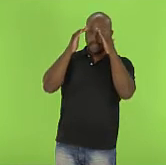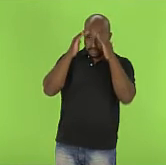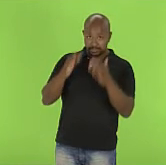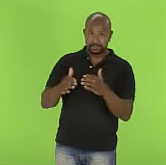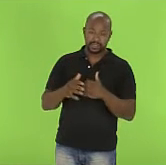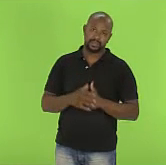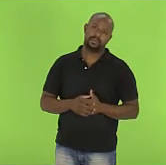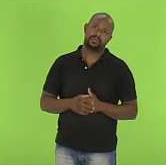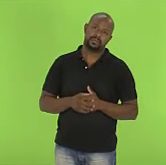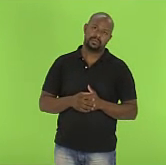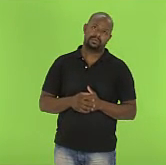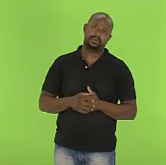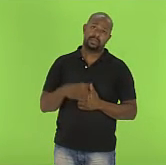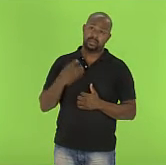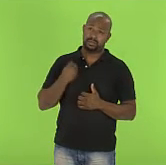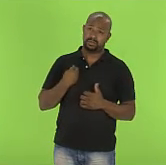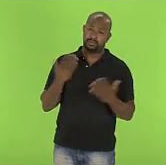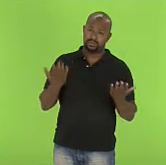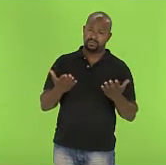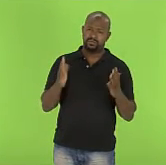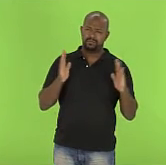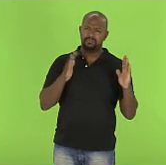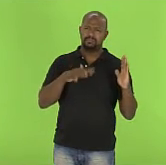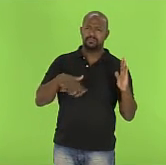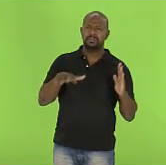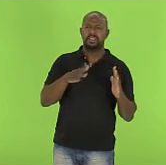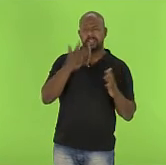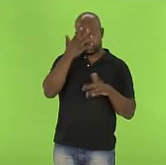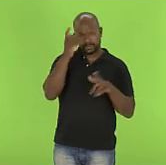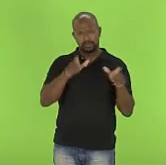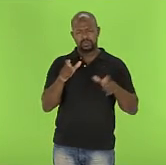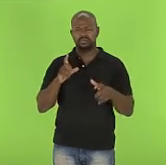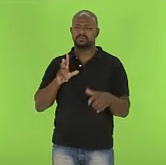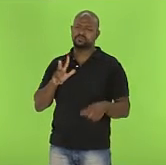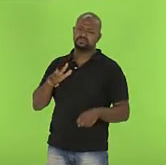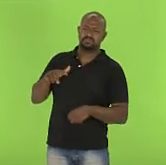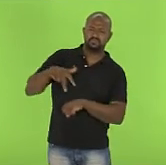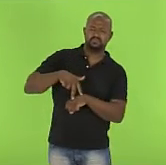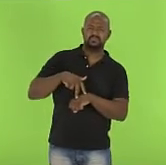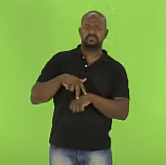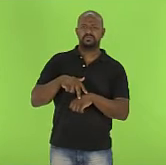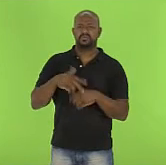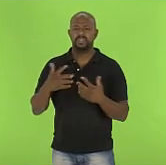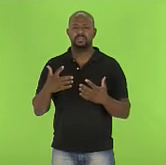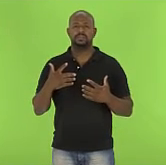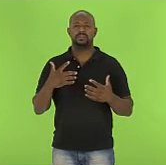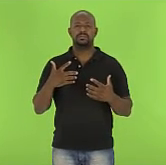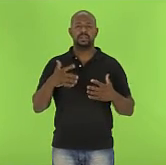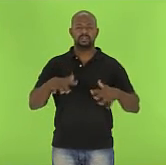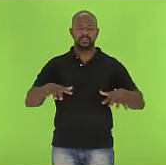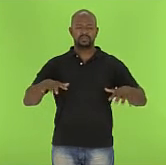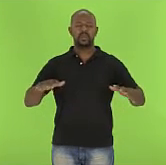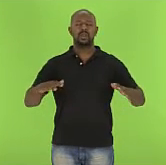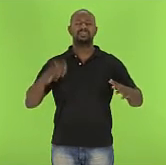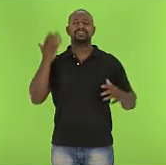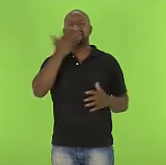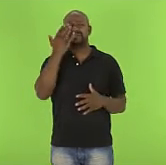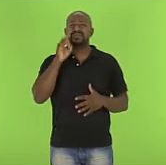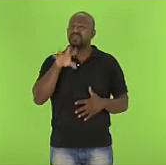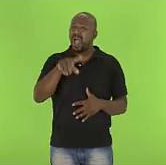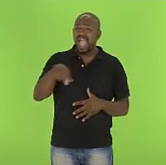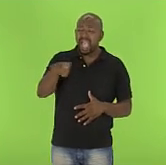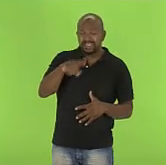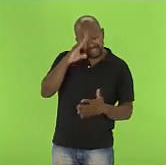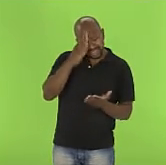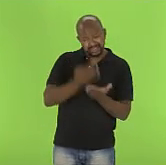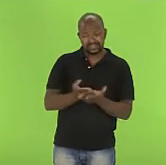merece respeito. A gente vive numa era onde as pessoas estão se posicionando em tronos invisíveis, que